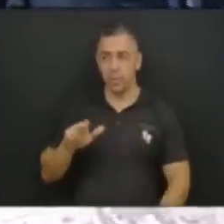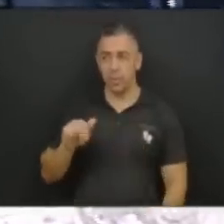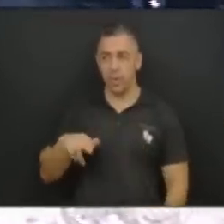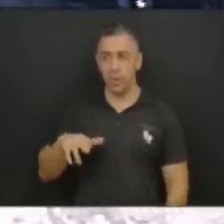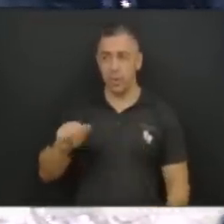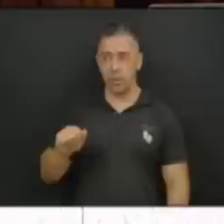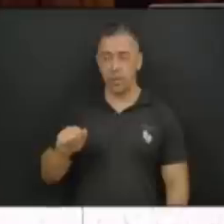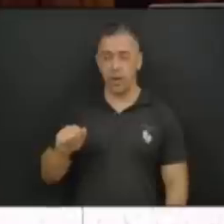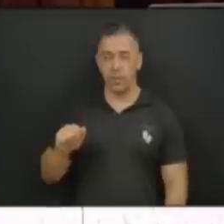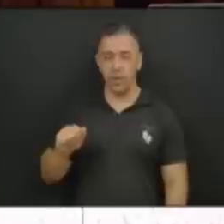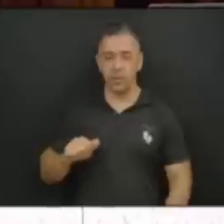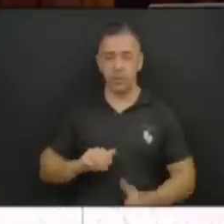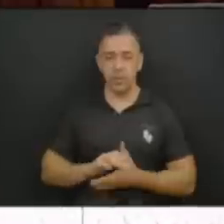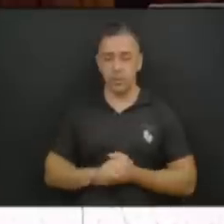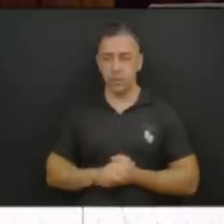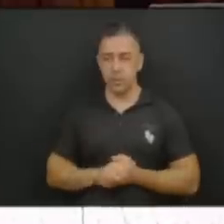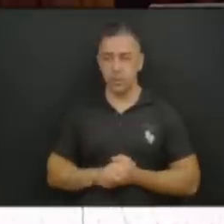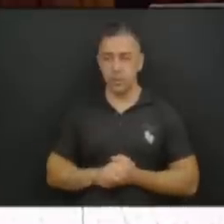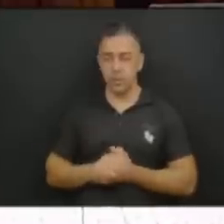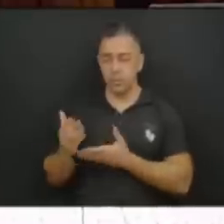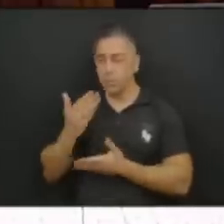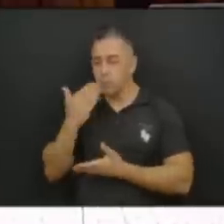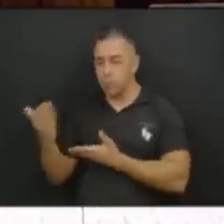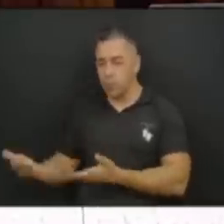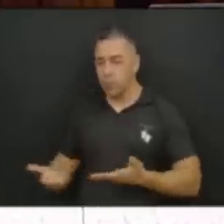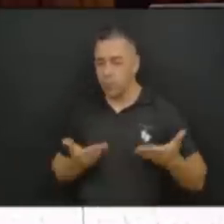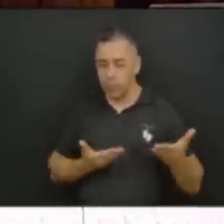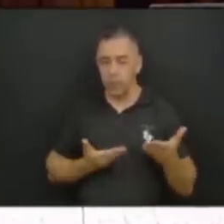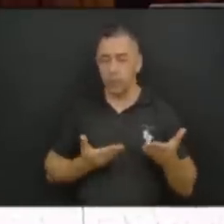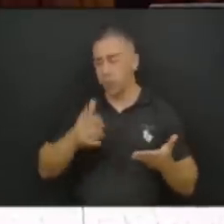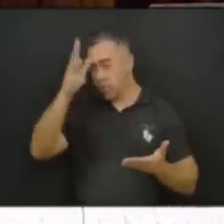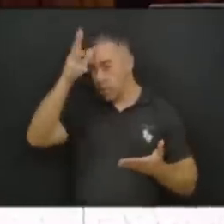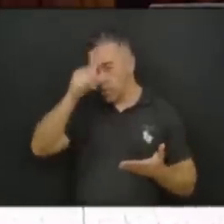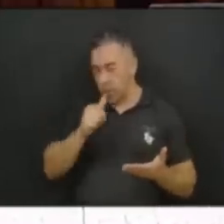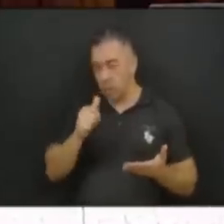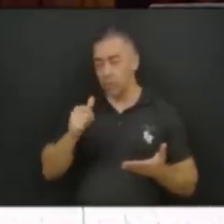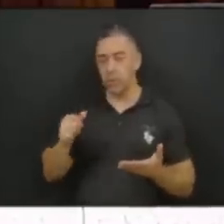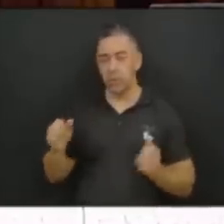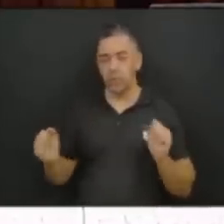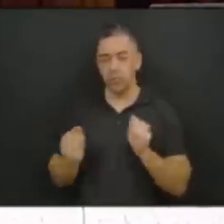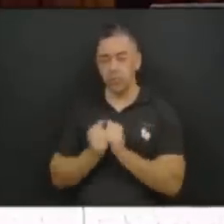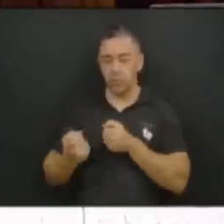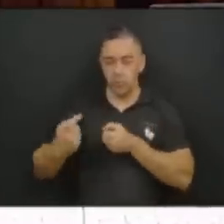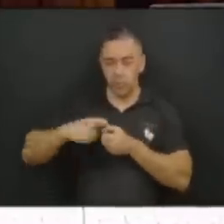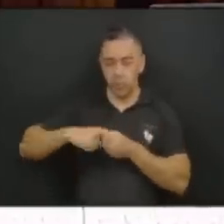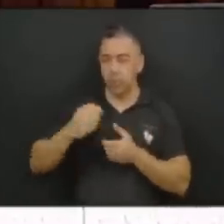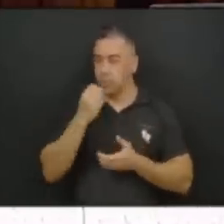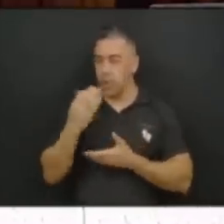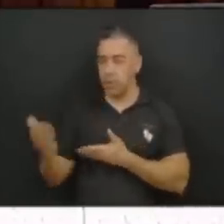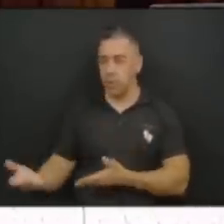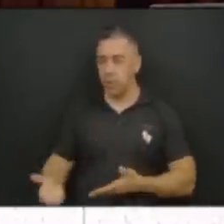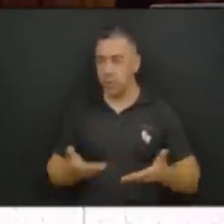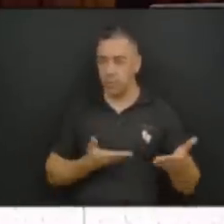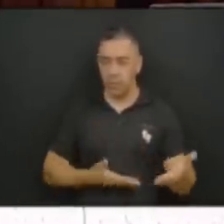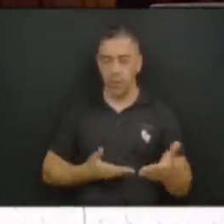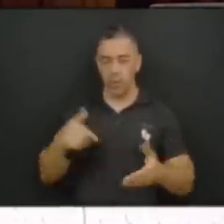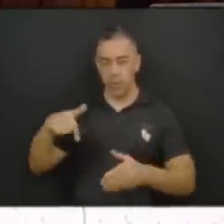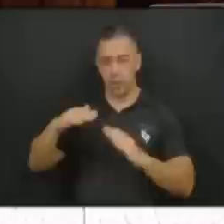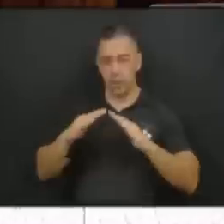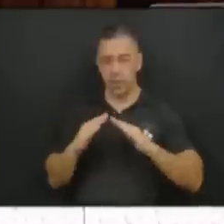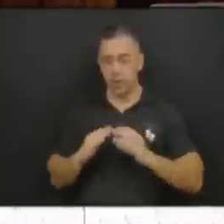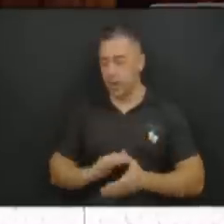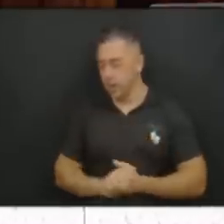Luana Caroline por solicitação do deputado Galo aqui nos associamos seja um bem-vindas aqui a nossa